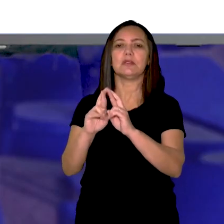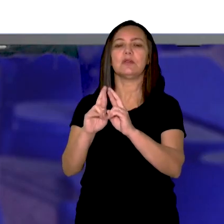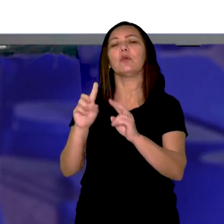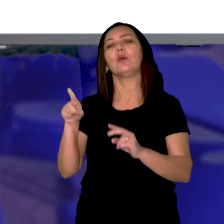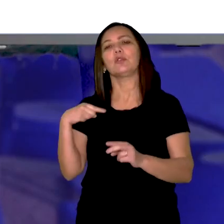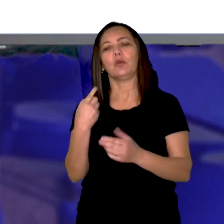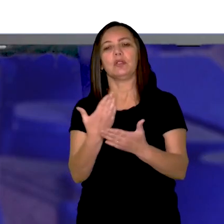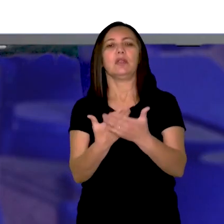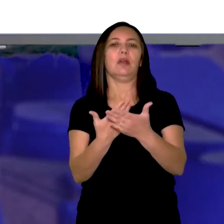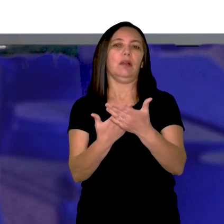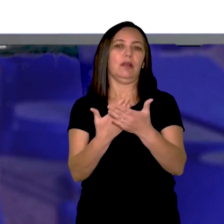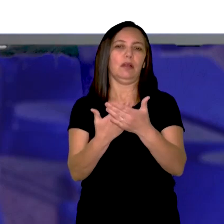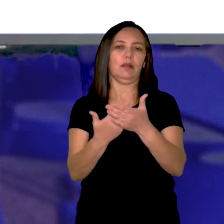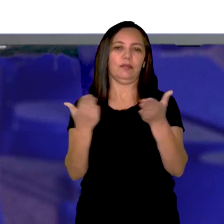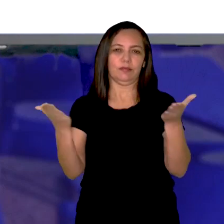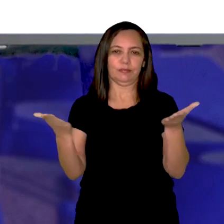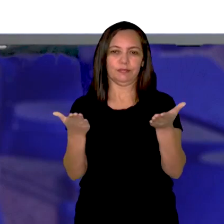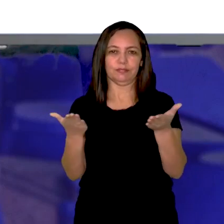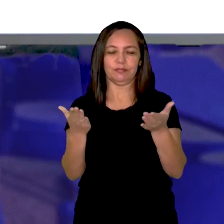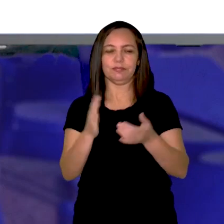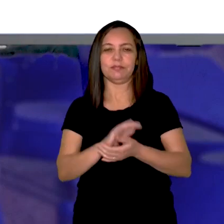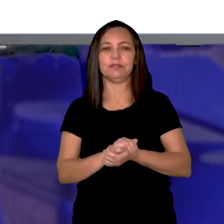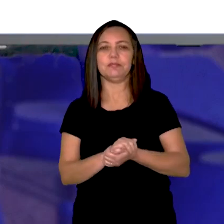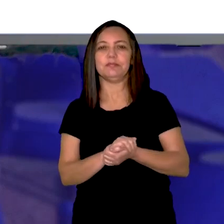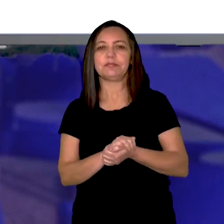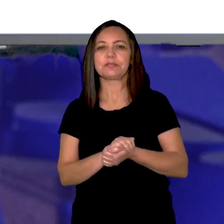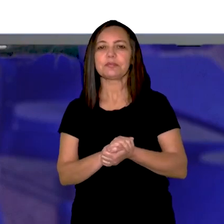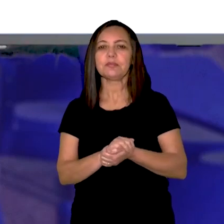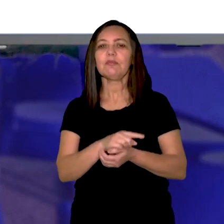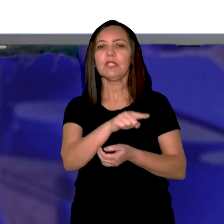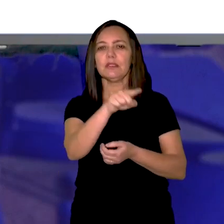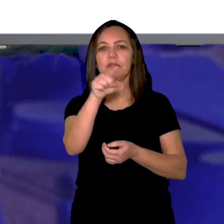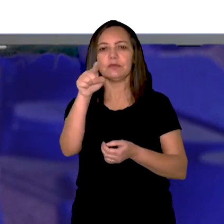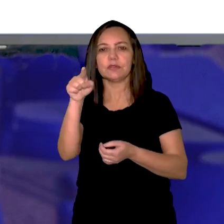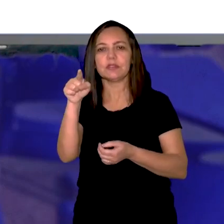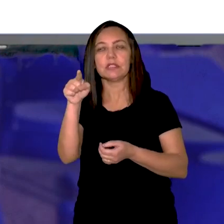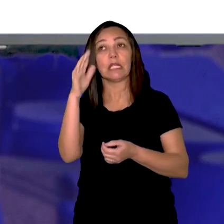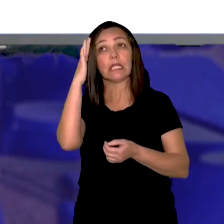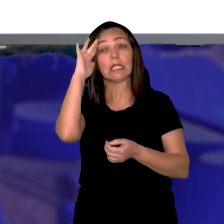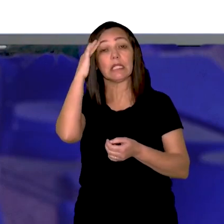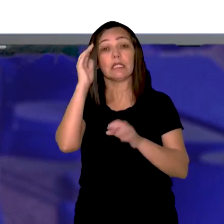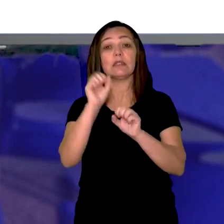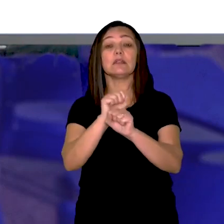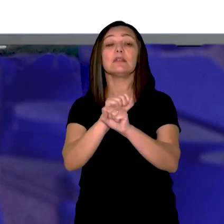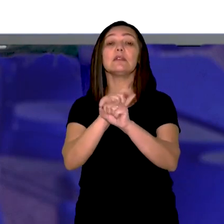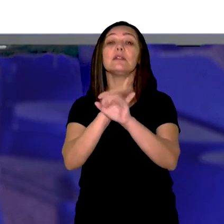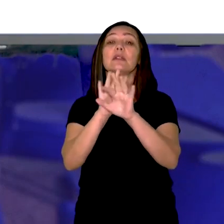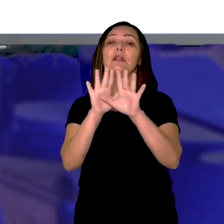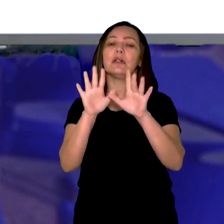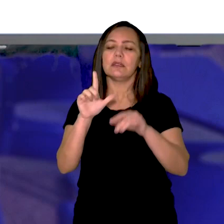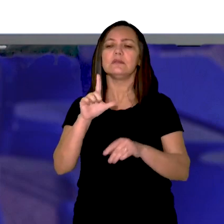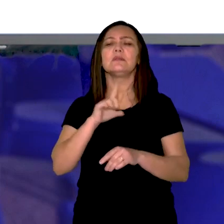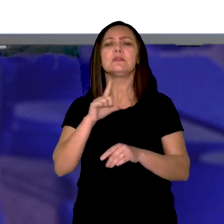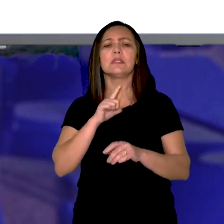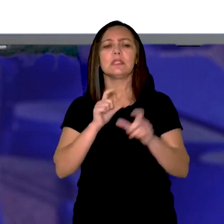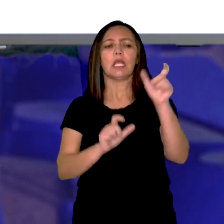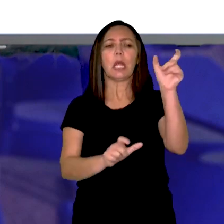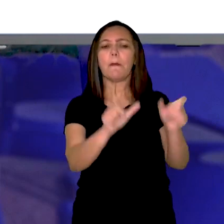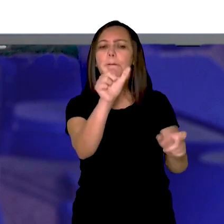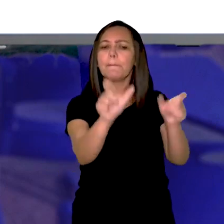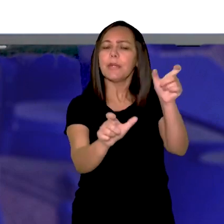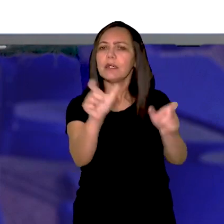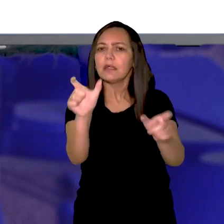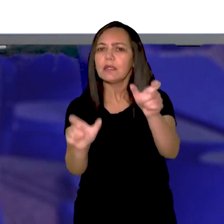tema de aula? Então, para que você justamente compreenda que existem pessoas que se